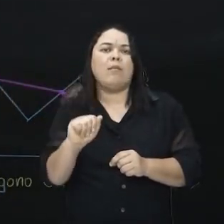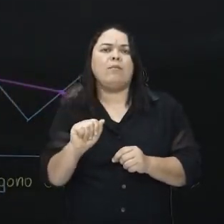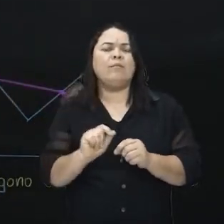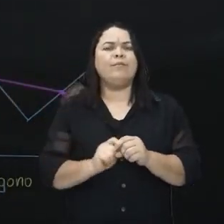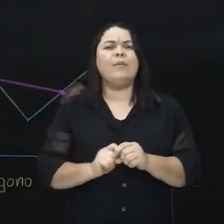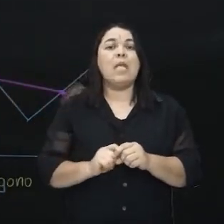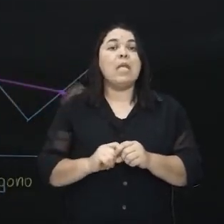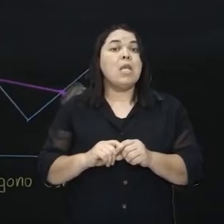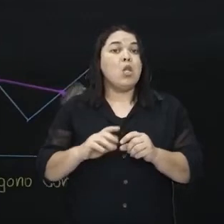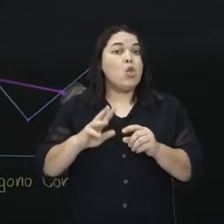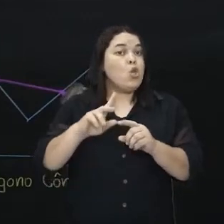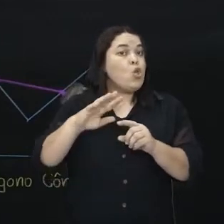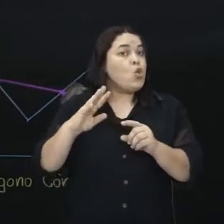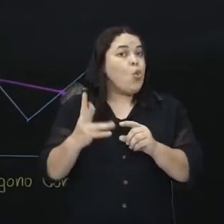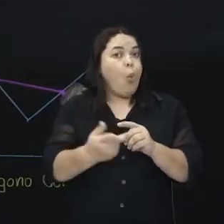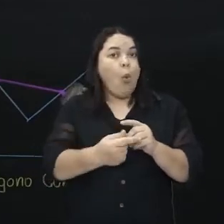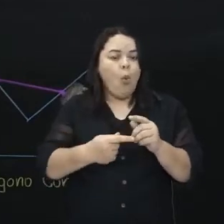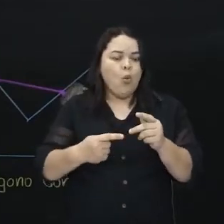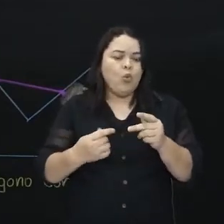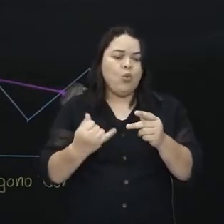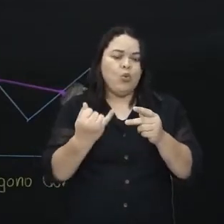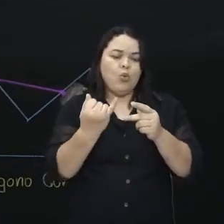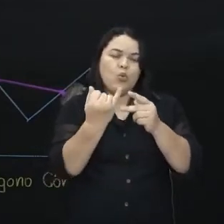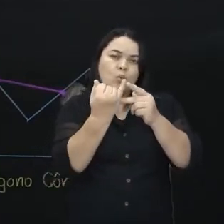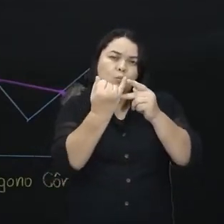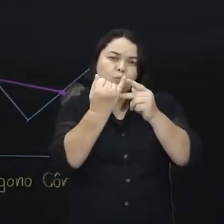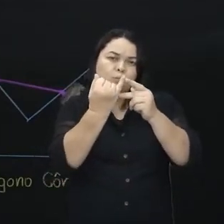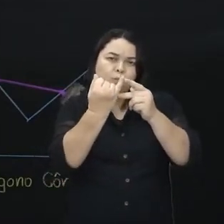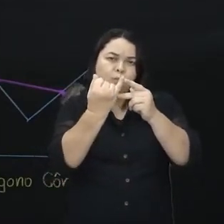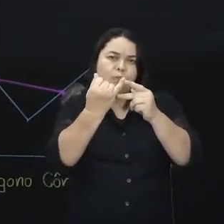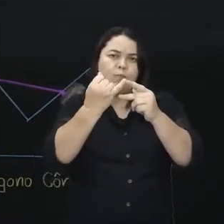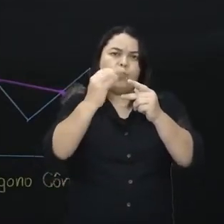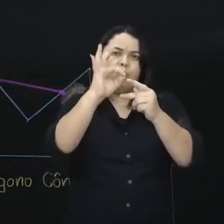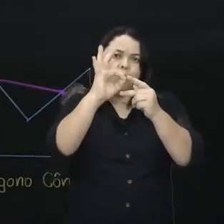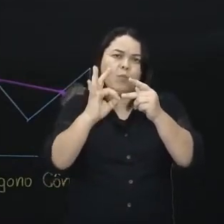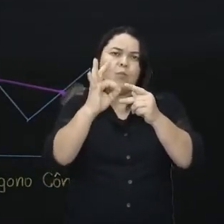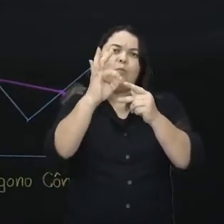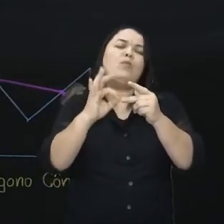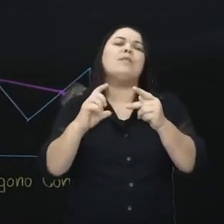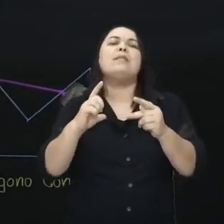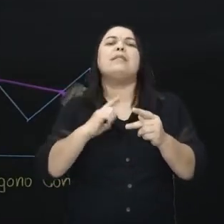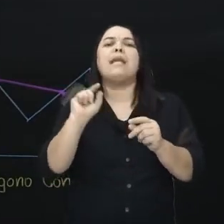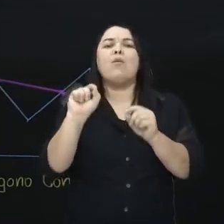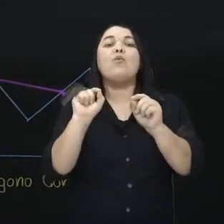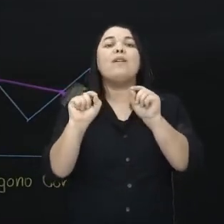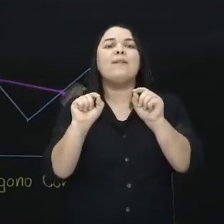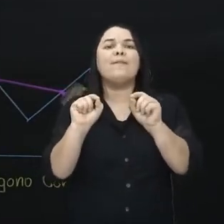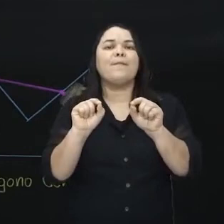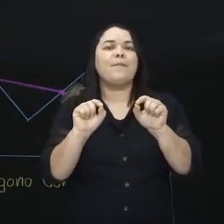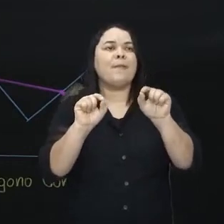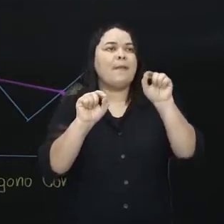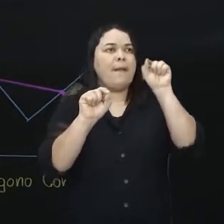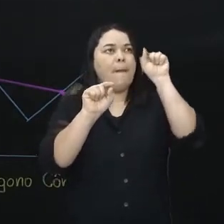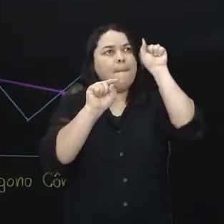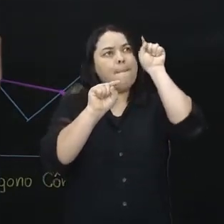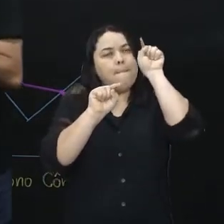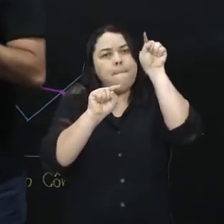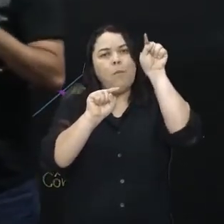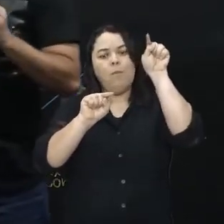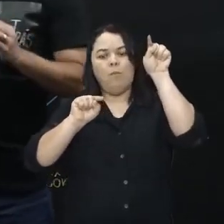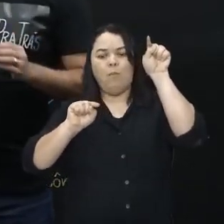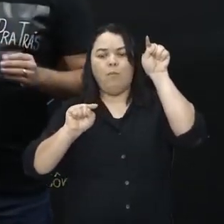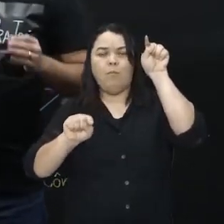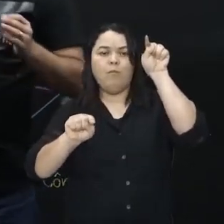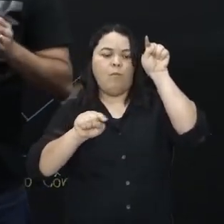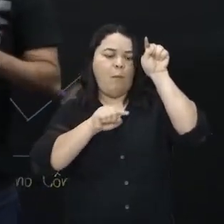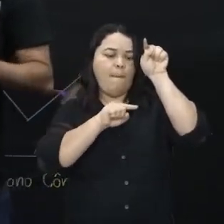professor? O vértice são esses pontinhos aqui de encontro entre duas retas. E